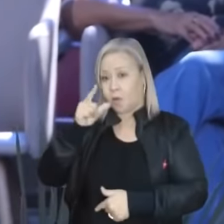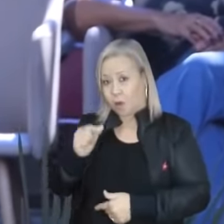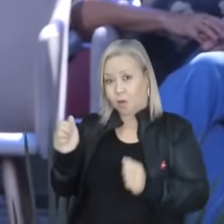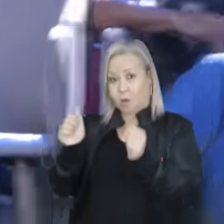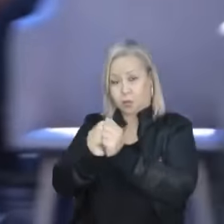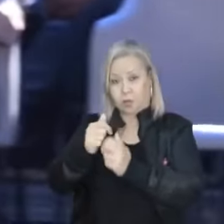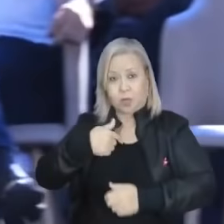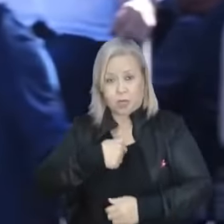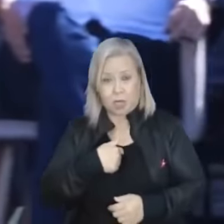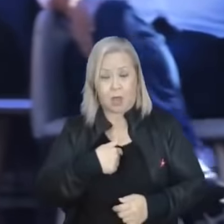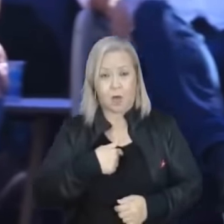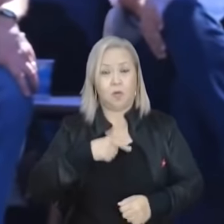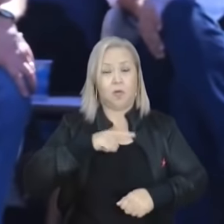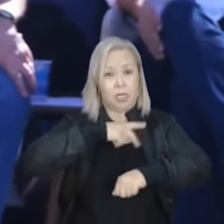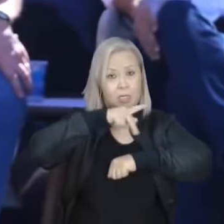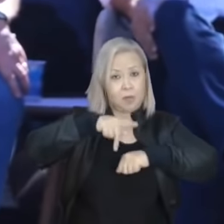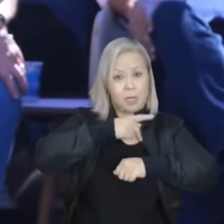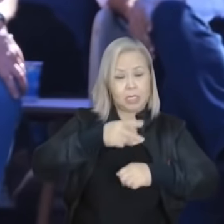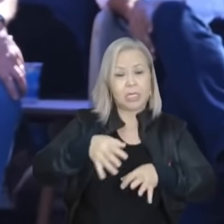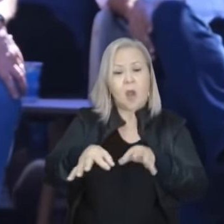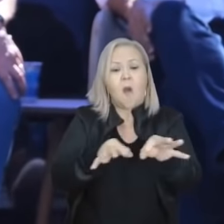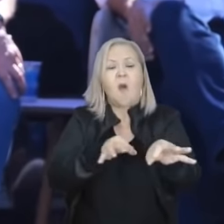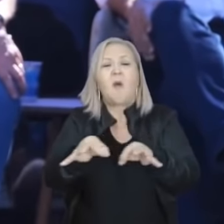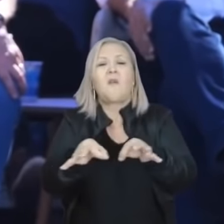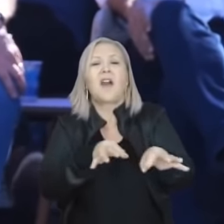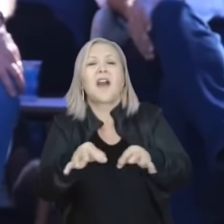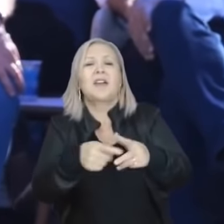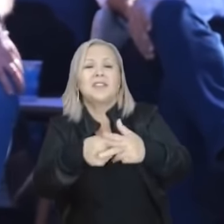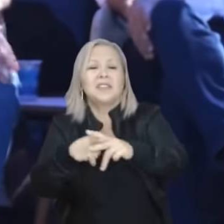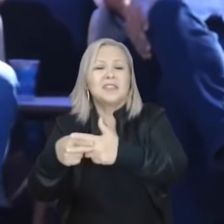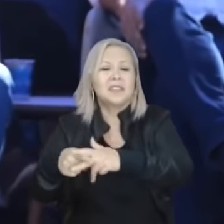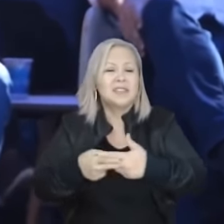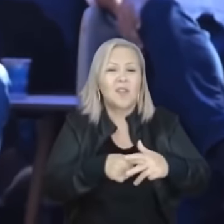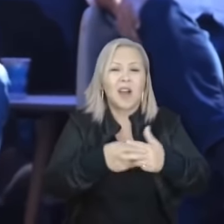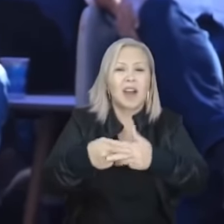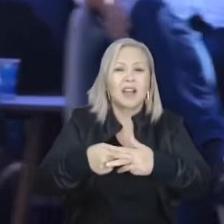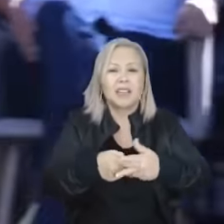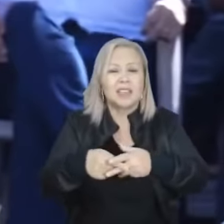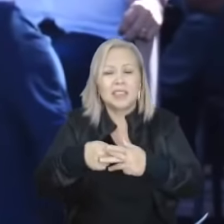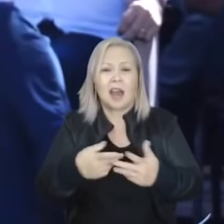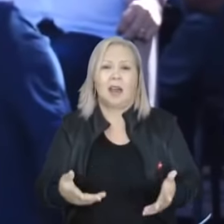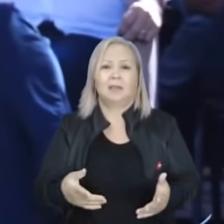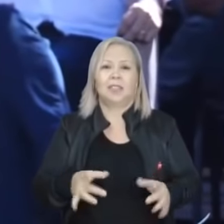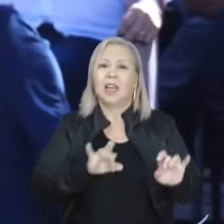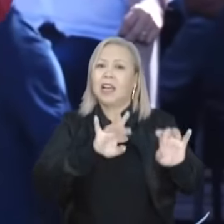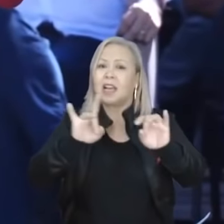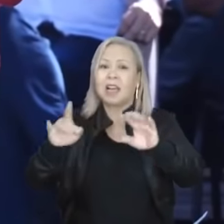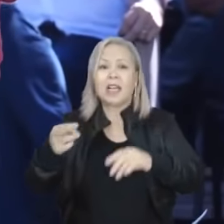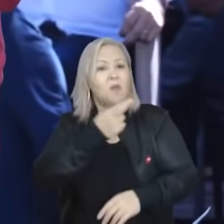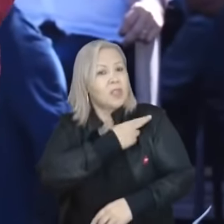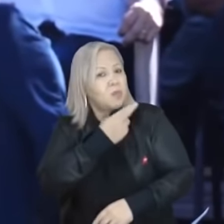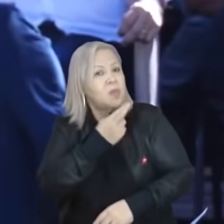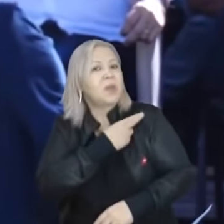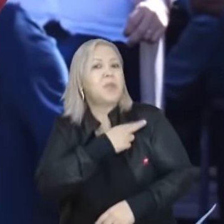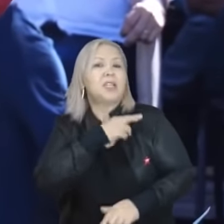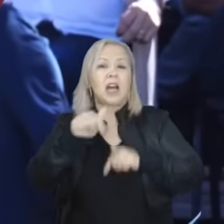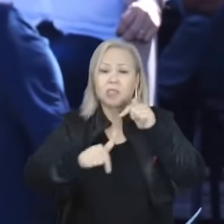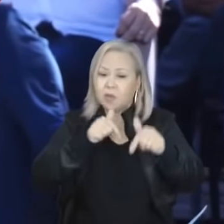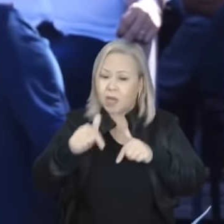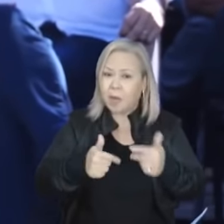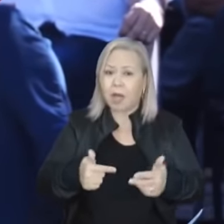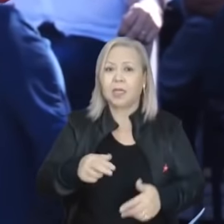é colocar ordem na casa. Cada um toma conta da sua tarefa e nós vamos ser eleitos